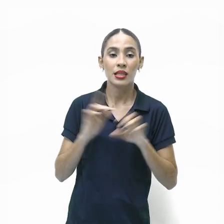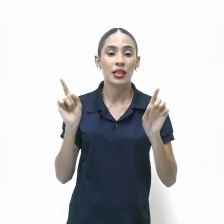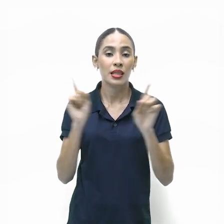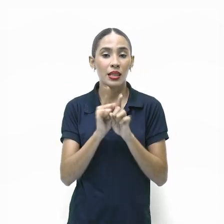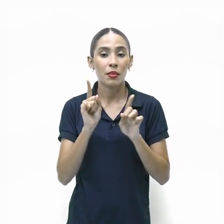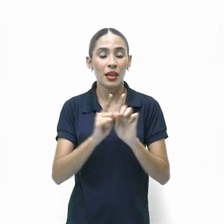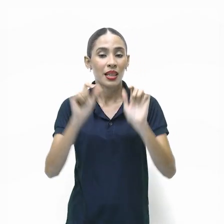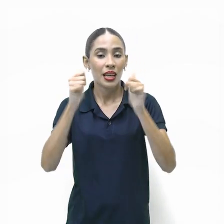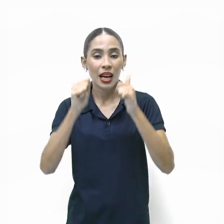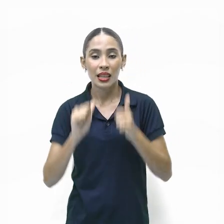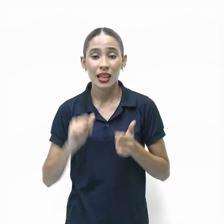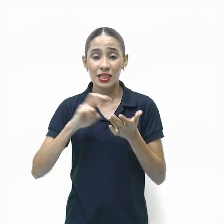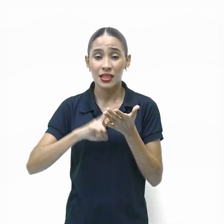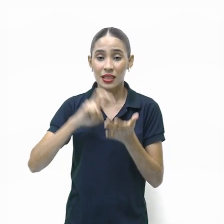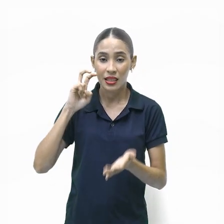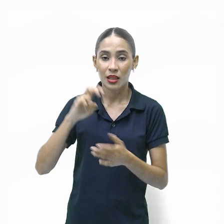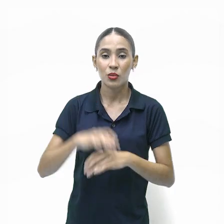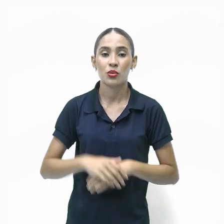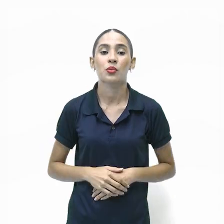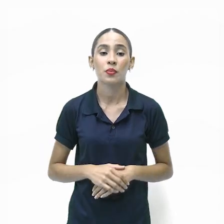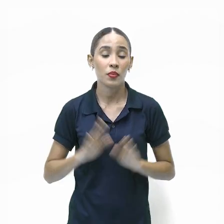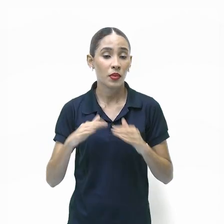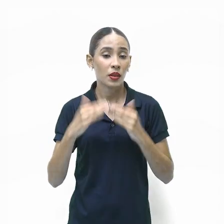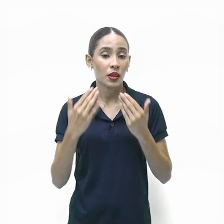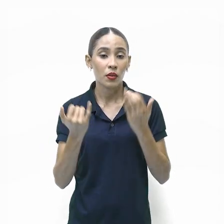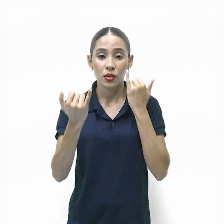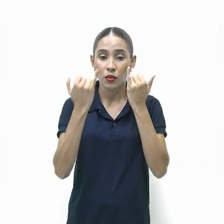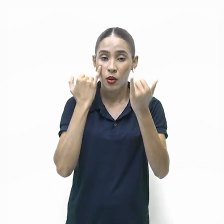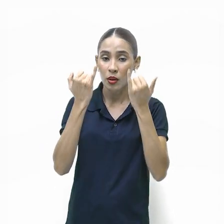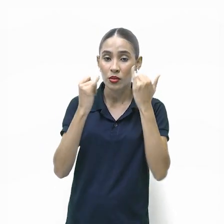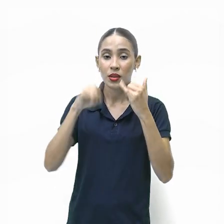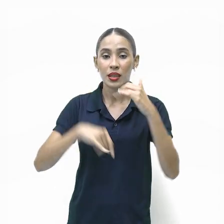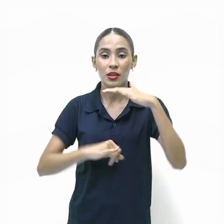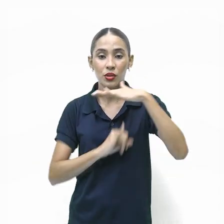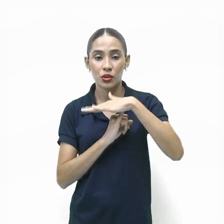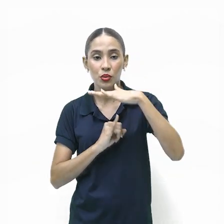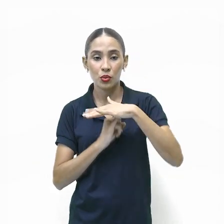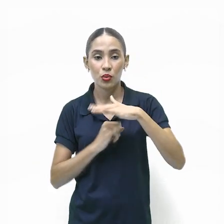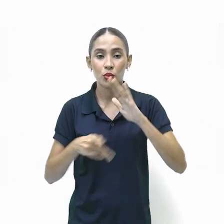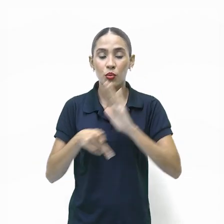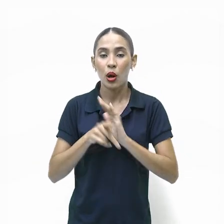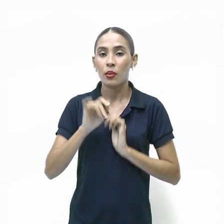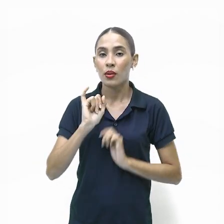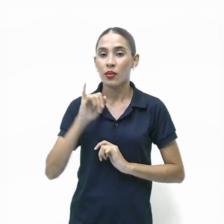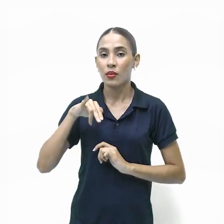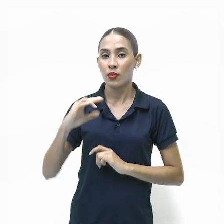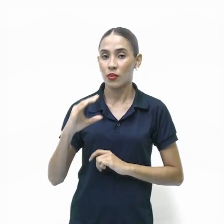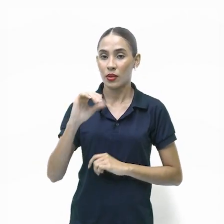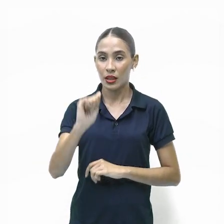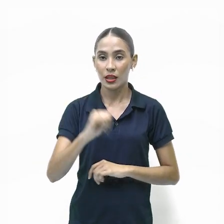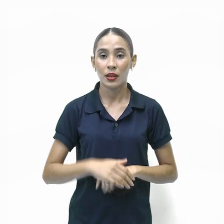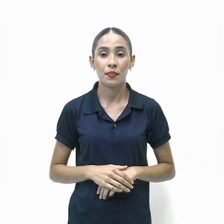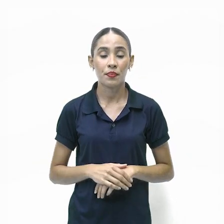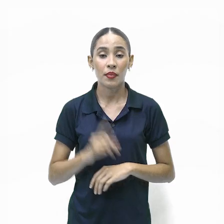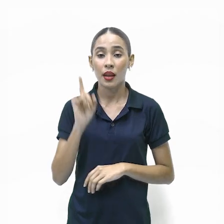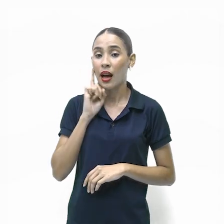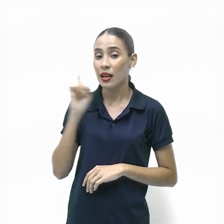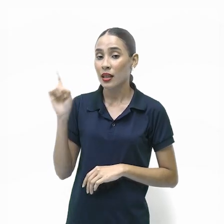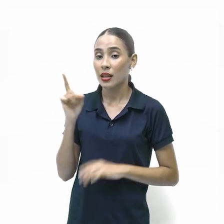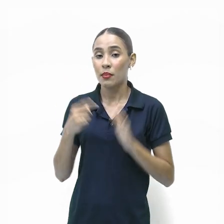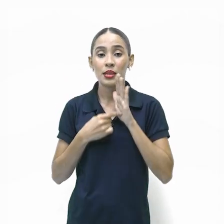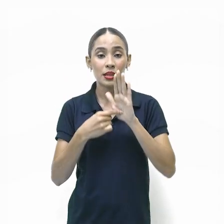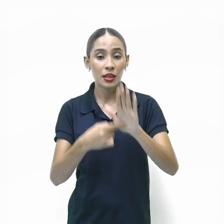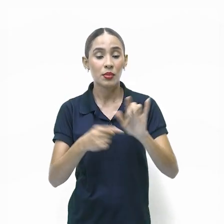doença e dos diagnósticos precoces. Né? Então, esses dados são do Instituto Nacional de Câncer. E aqui a gente